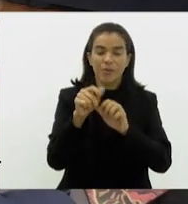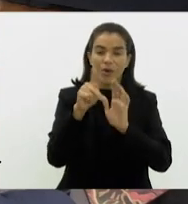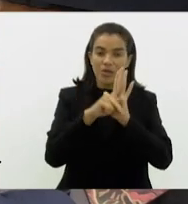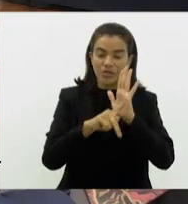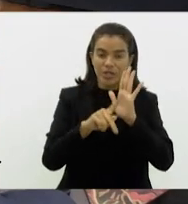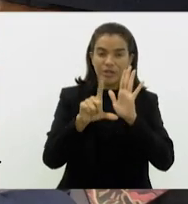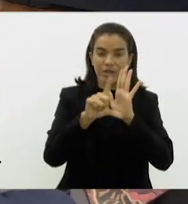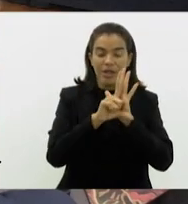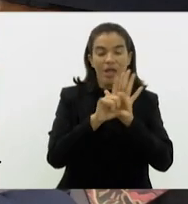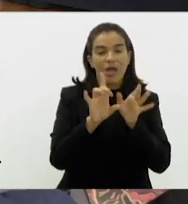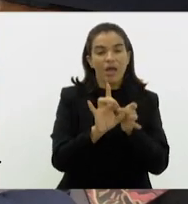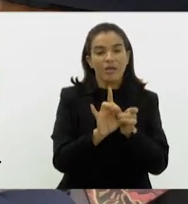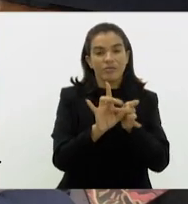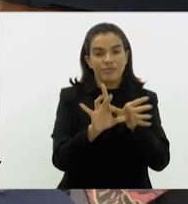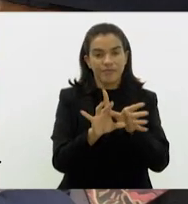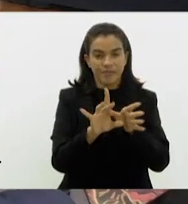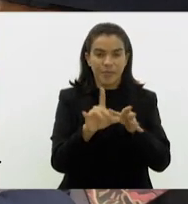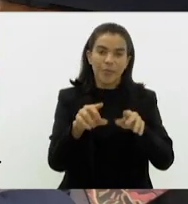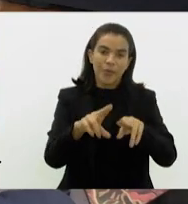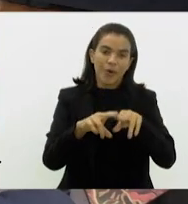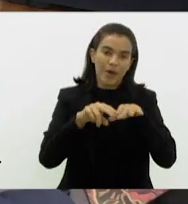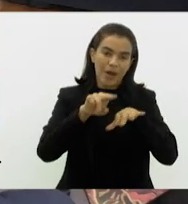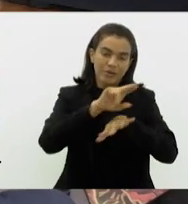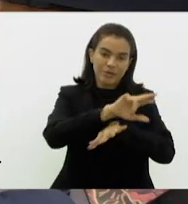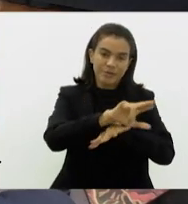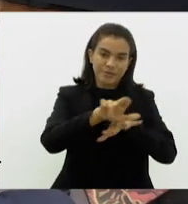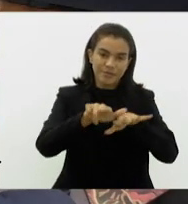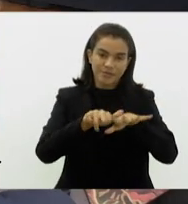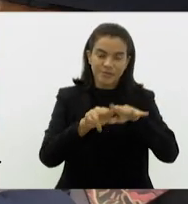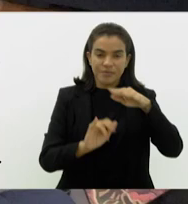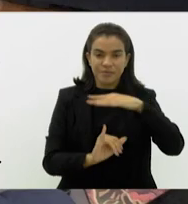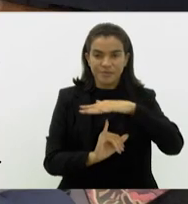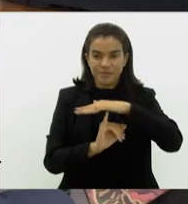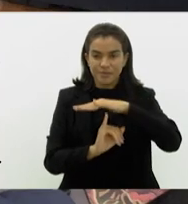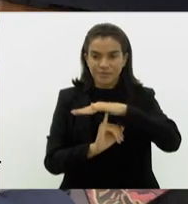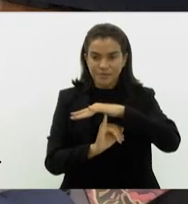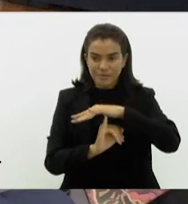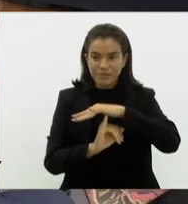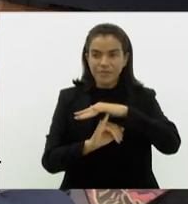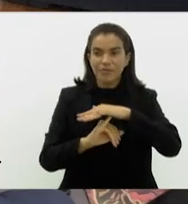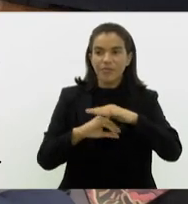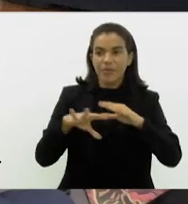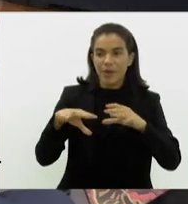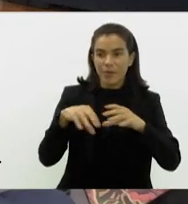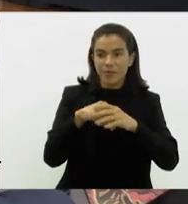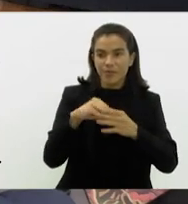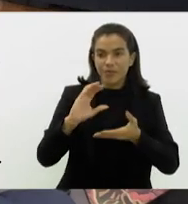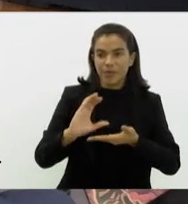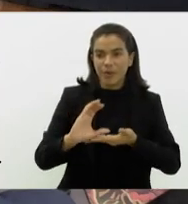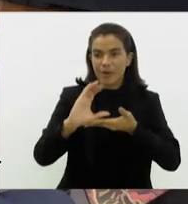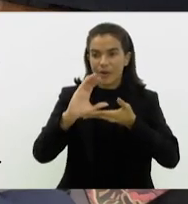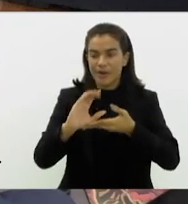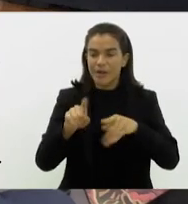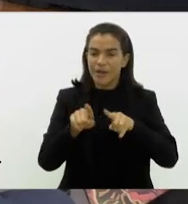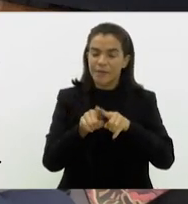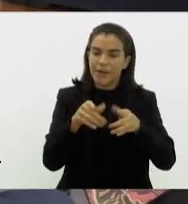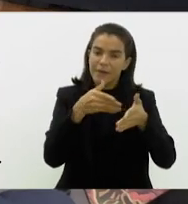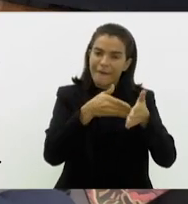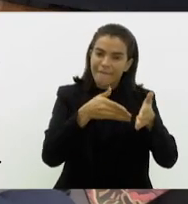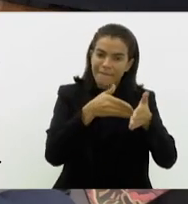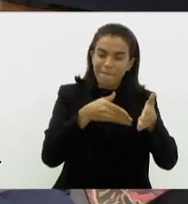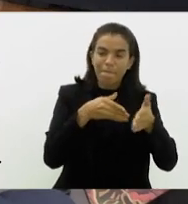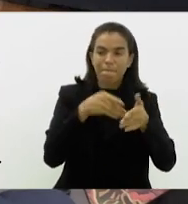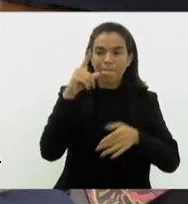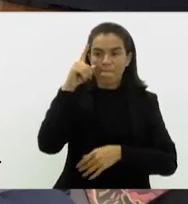autorizativo, considerando a pluralidade institucional que forma a composição dos conselhos, a dificuldade que